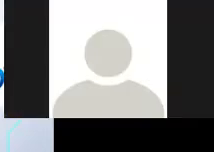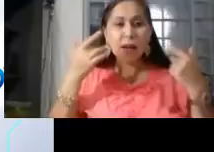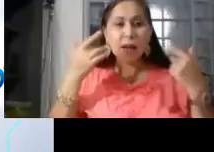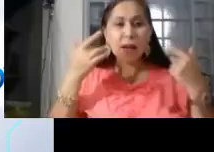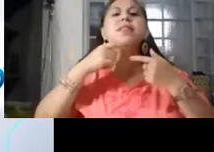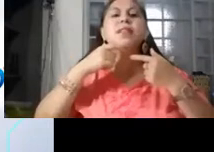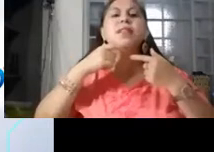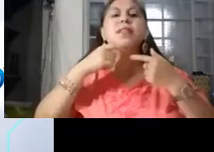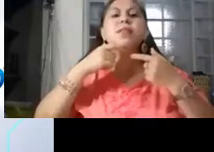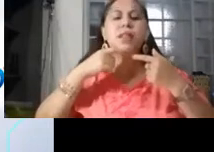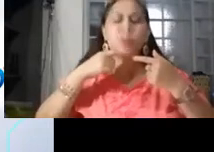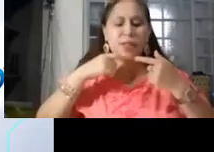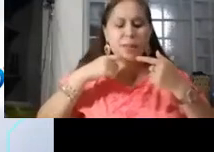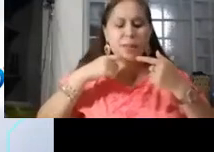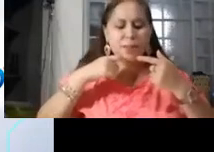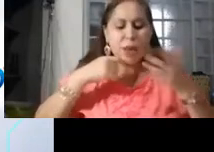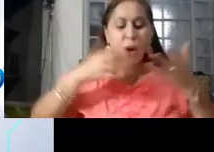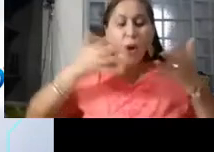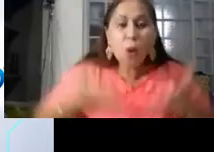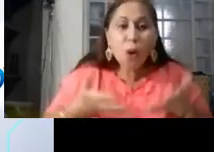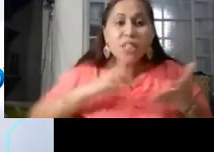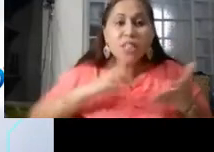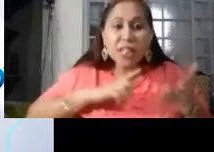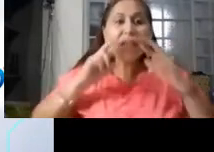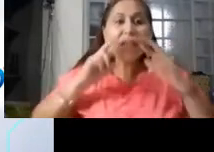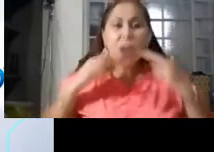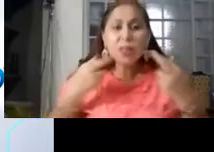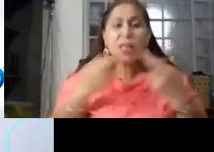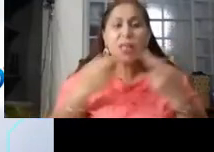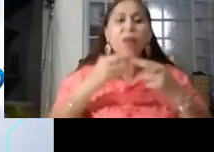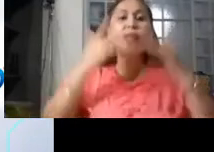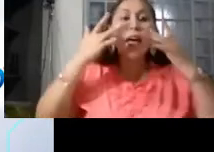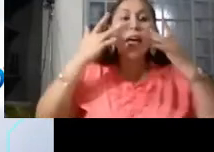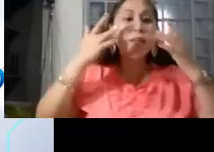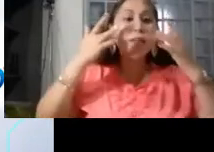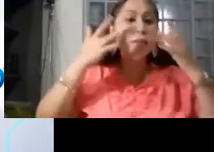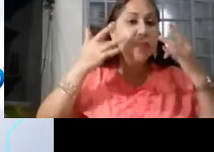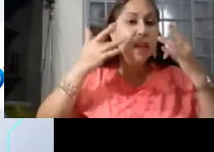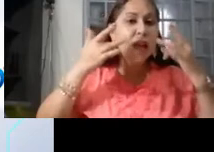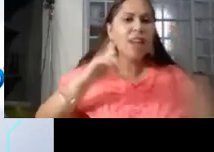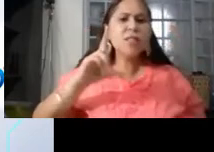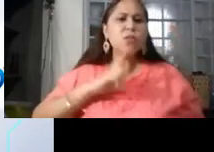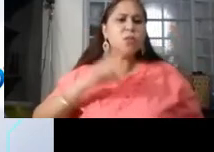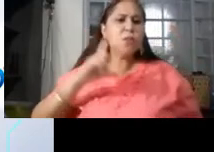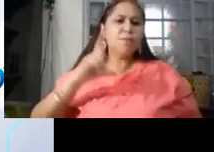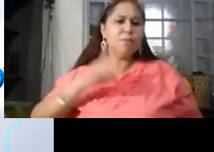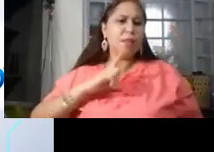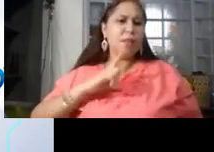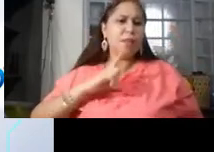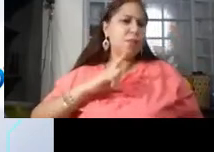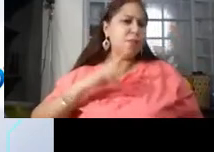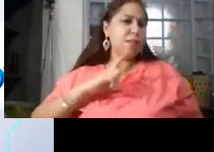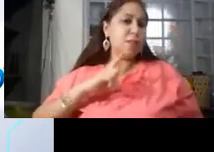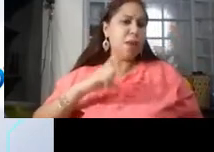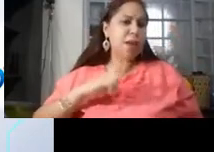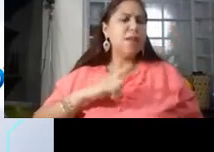da sobrancelha e do queixo, né? Hoje tem reunião, teatro. A gente costuma bater 2